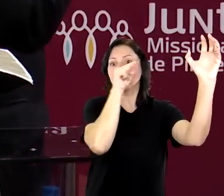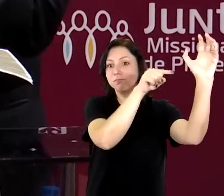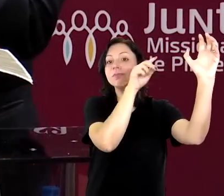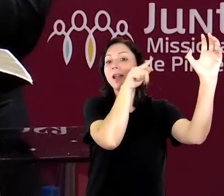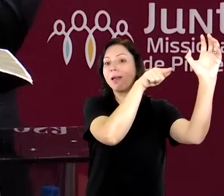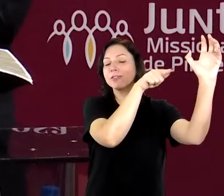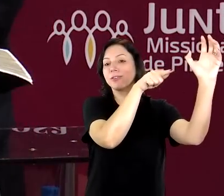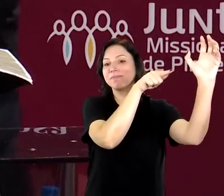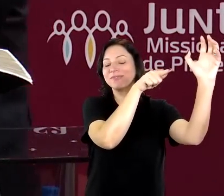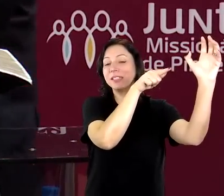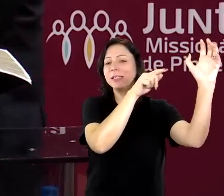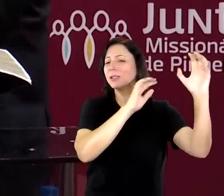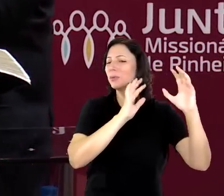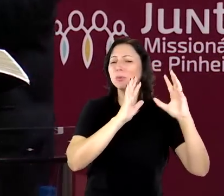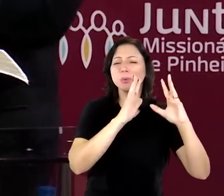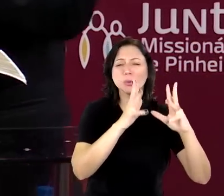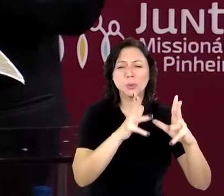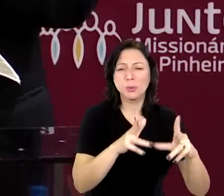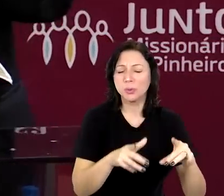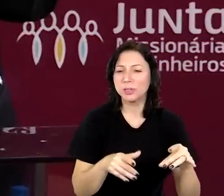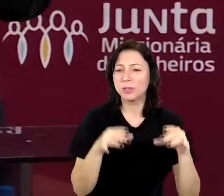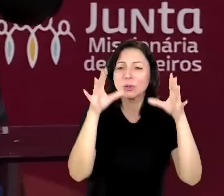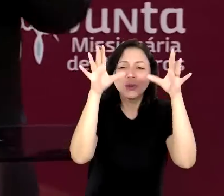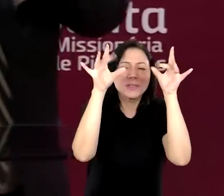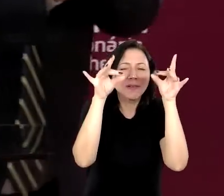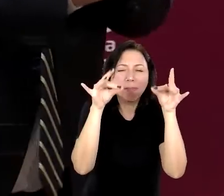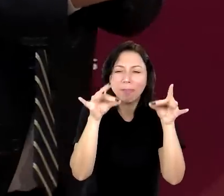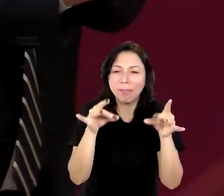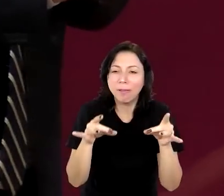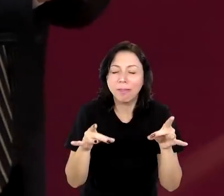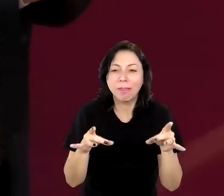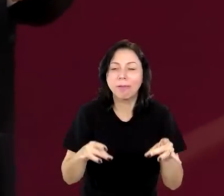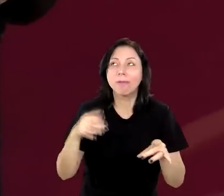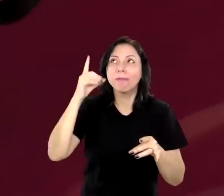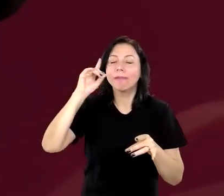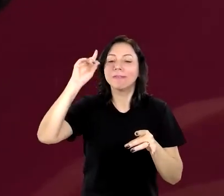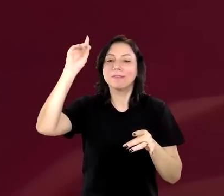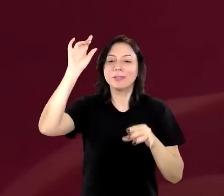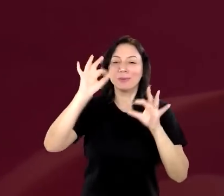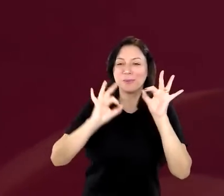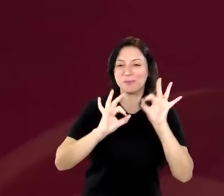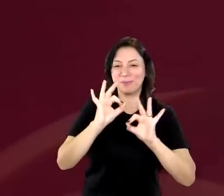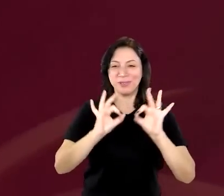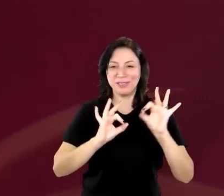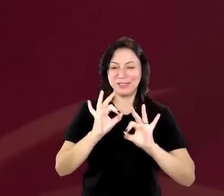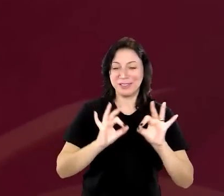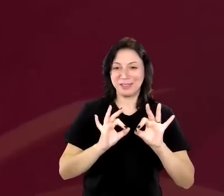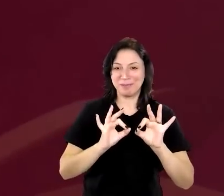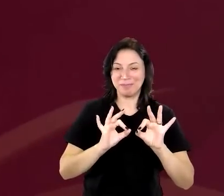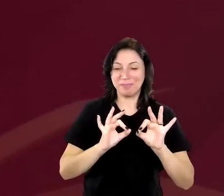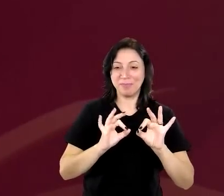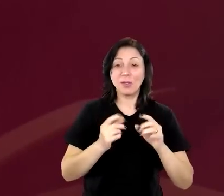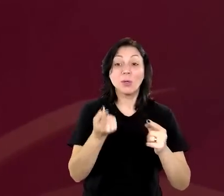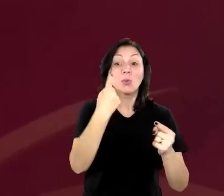a providência de Deus é preparada para ele chamar pessoas.